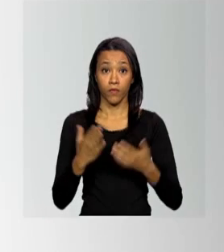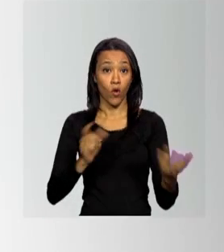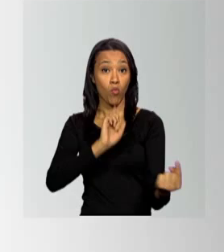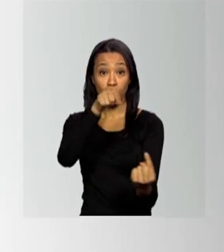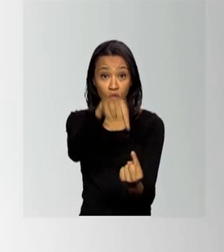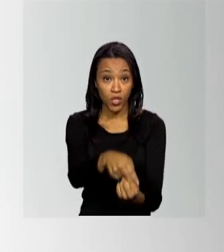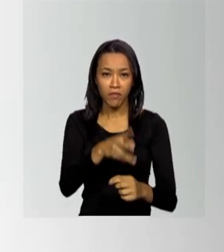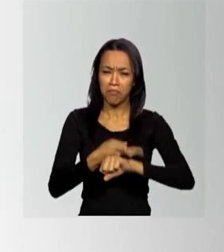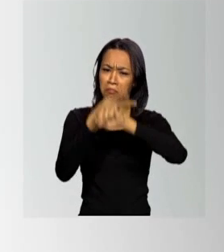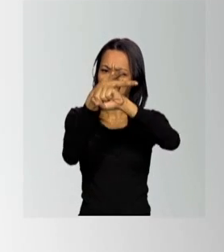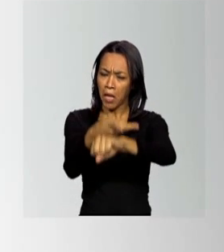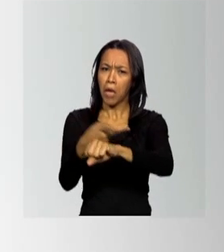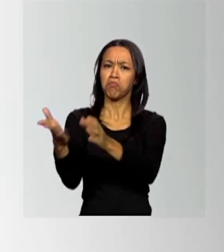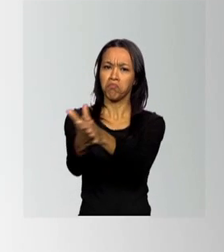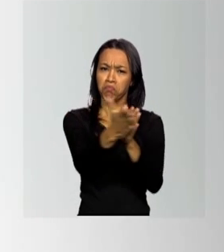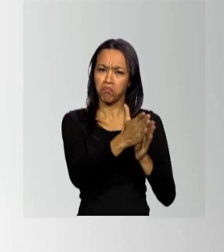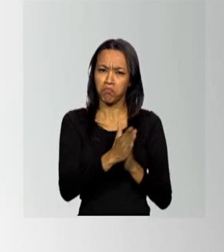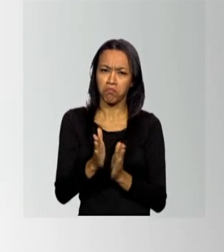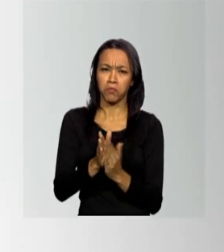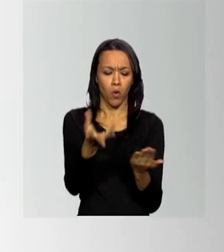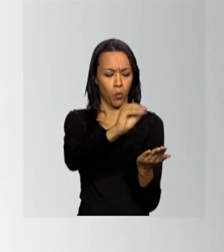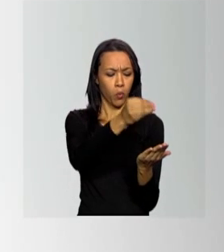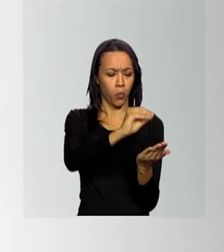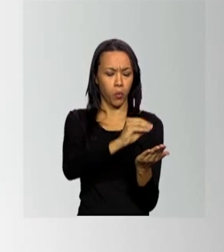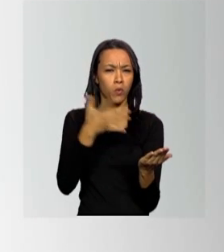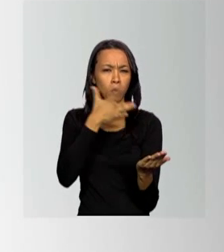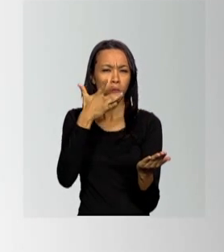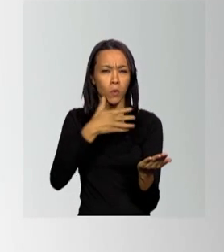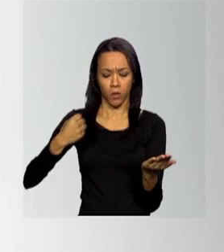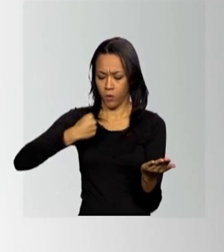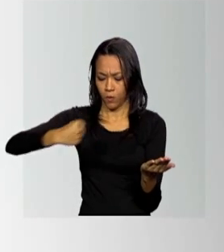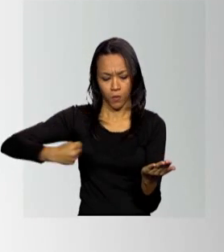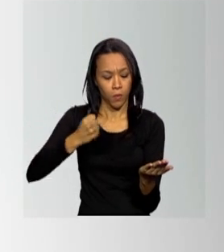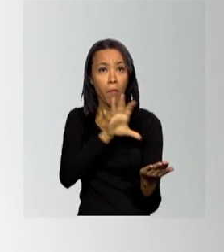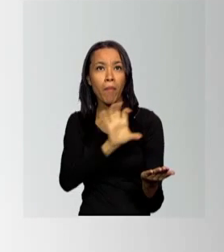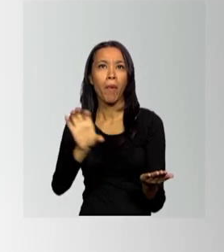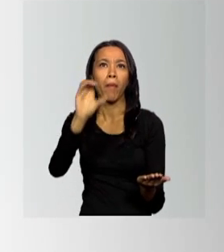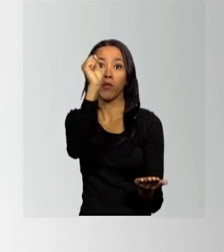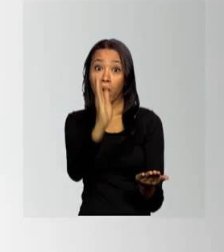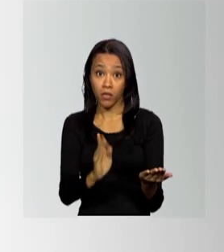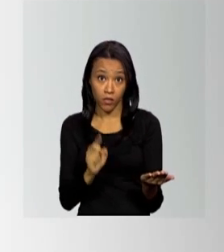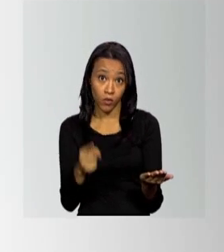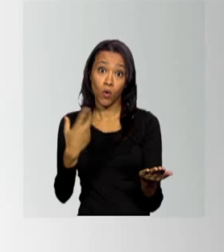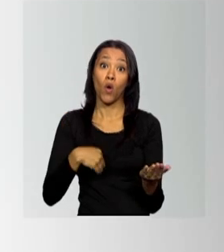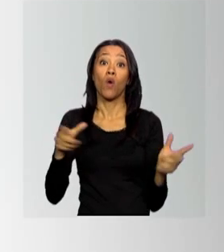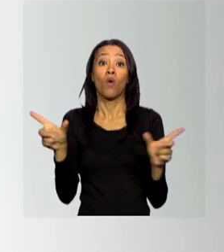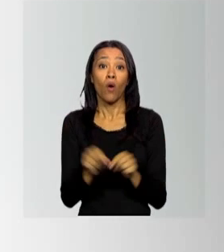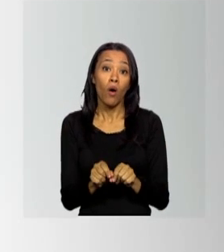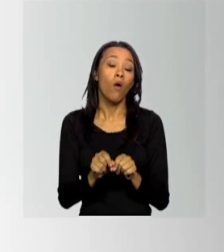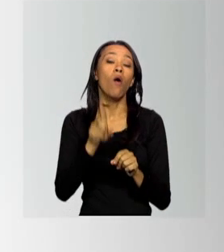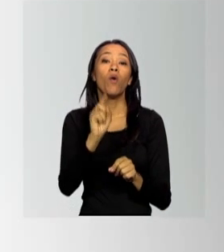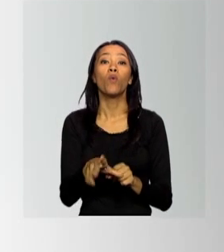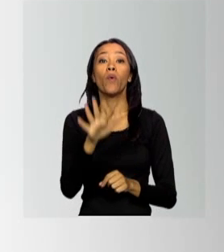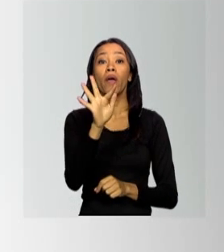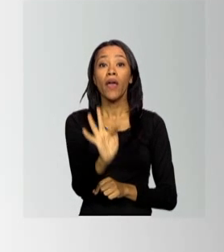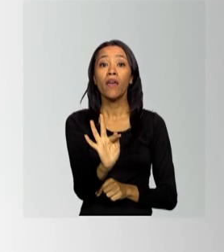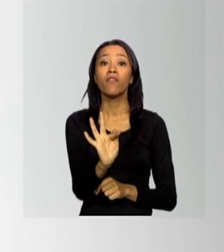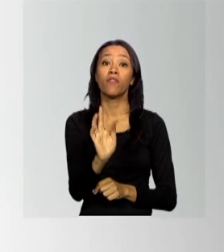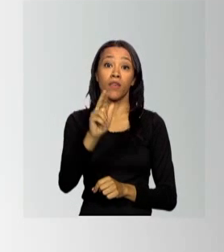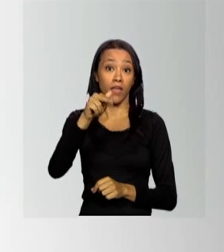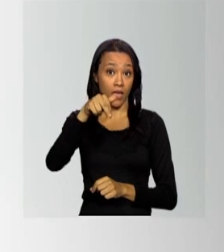objetivo de premiar as receitas mais caprichadas e saborosas de cada região brasileira, o Fundo Nacional de Desenvolvimento da